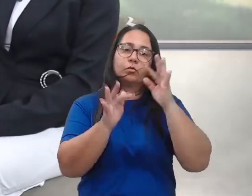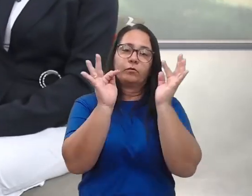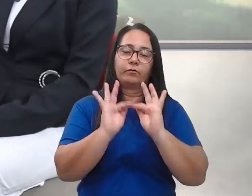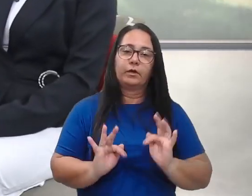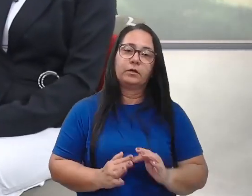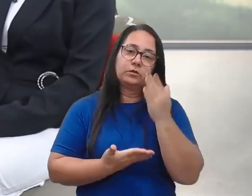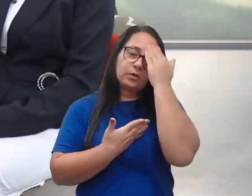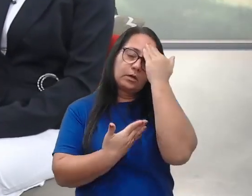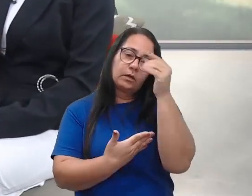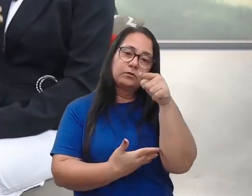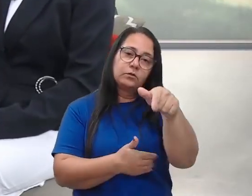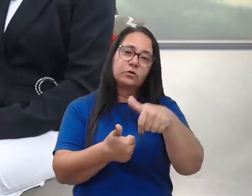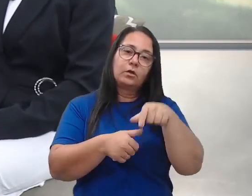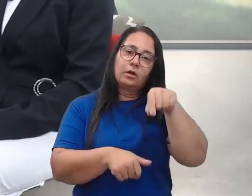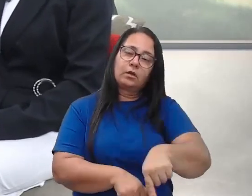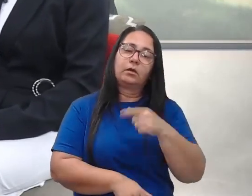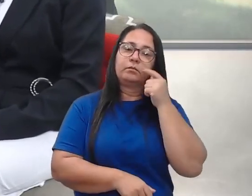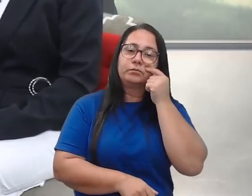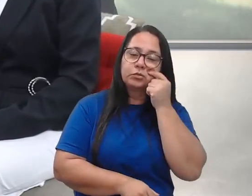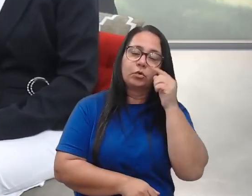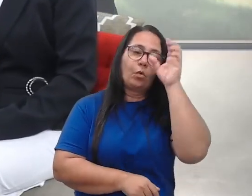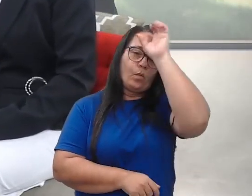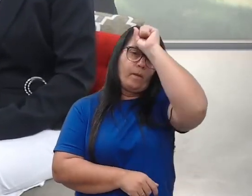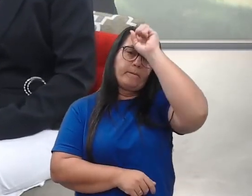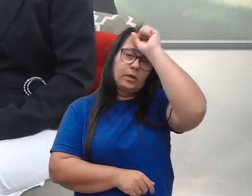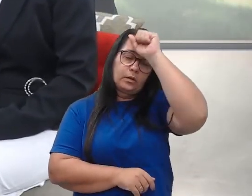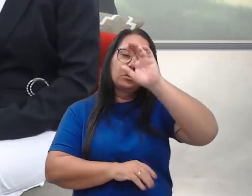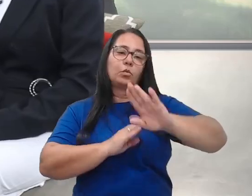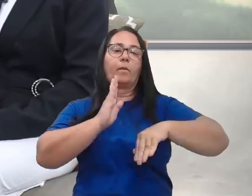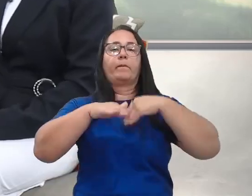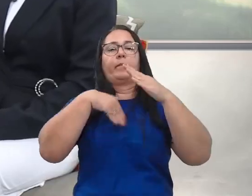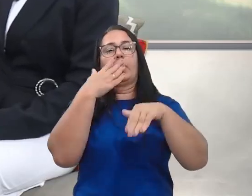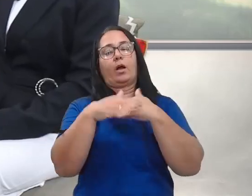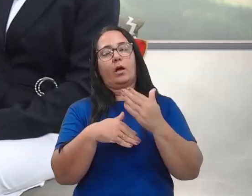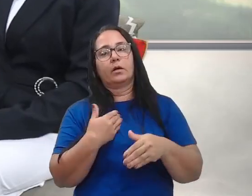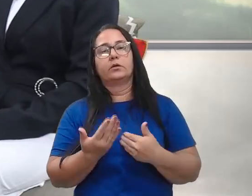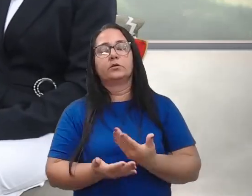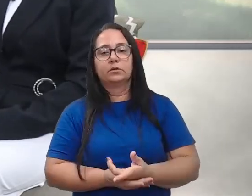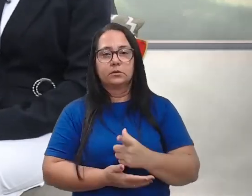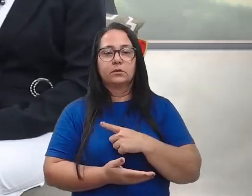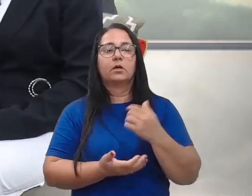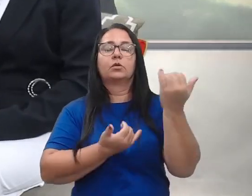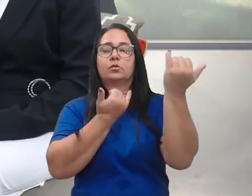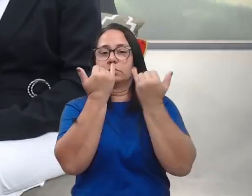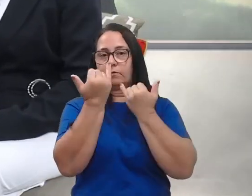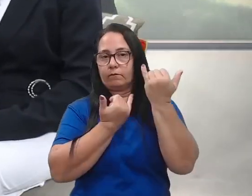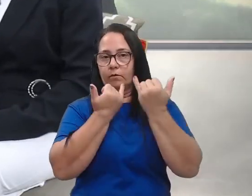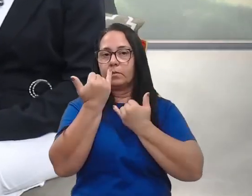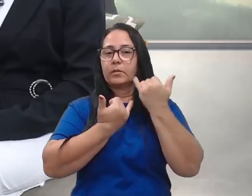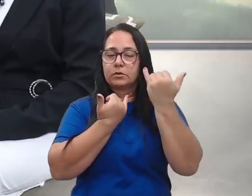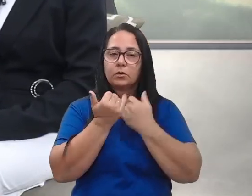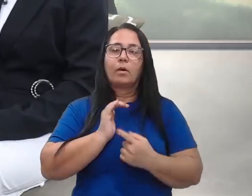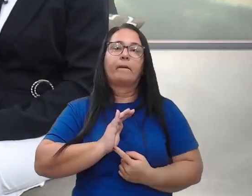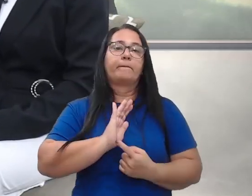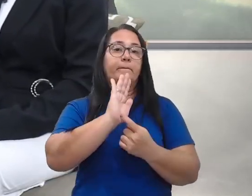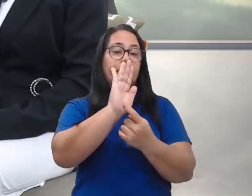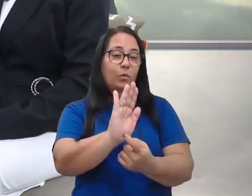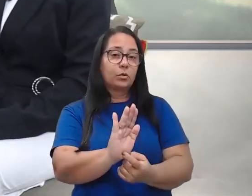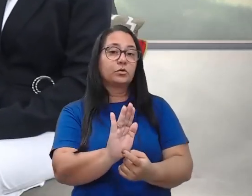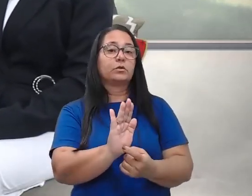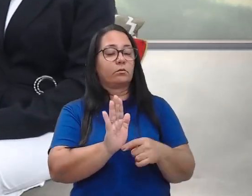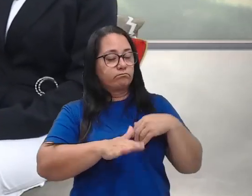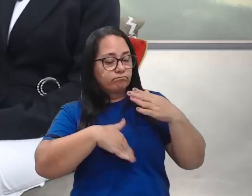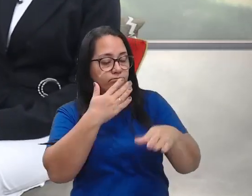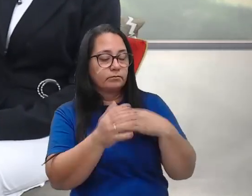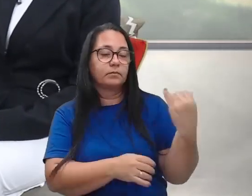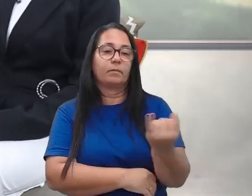gente vai aprendendo um pouquinho mais, trazendo essas informações, mostrando cada vez mais a importância do